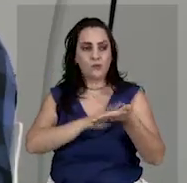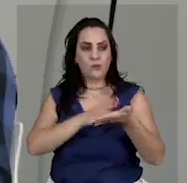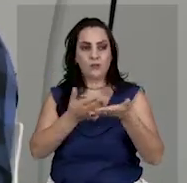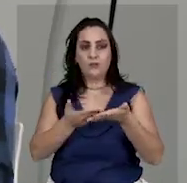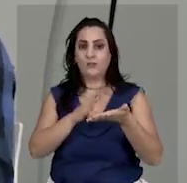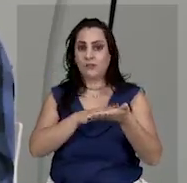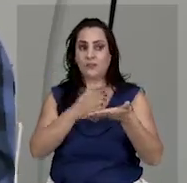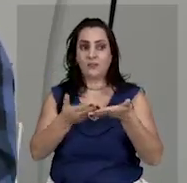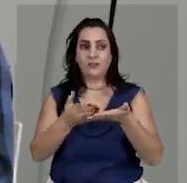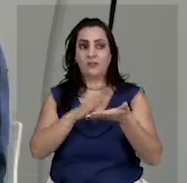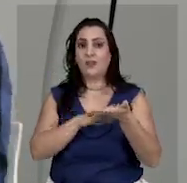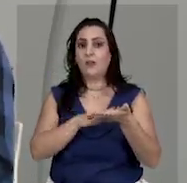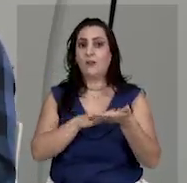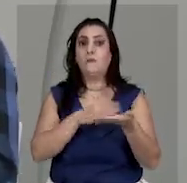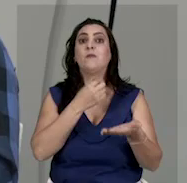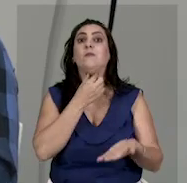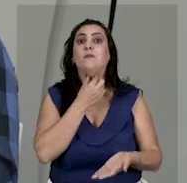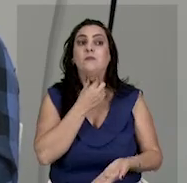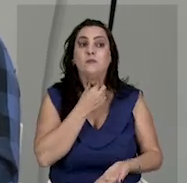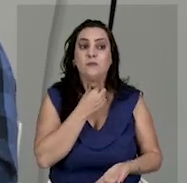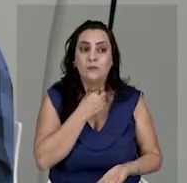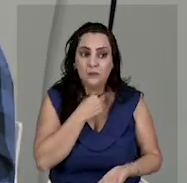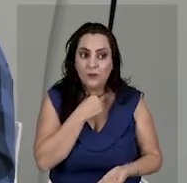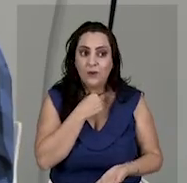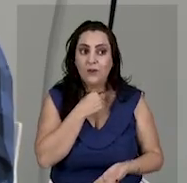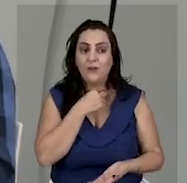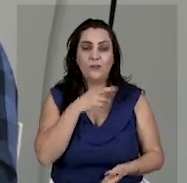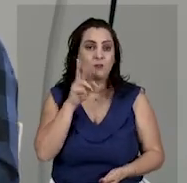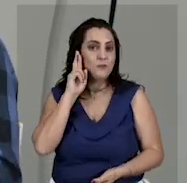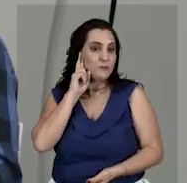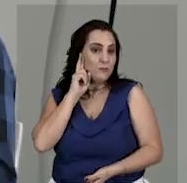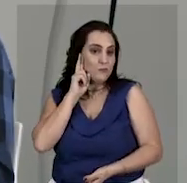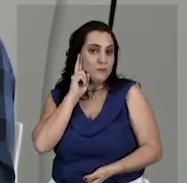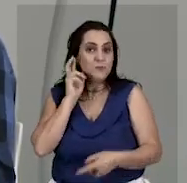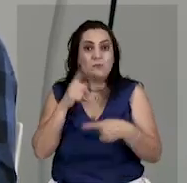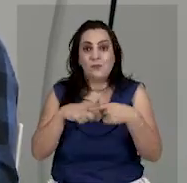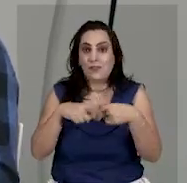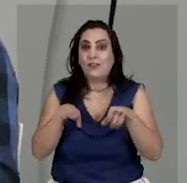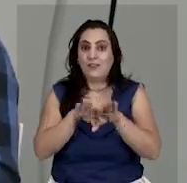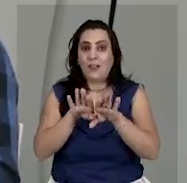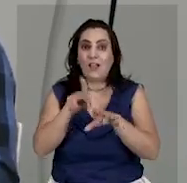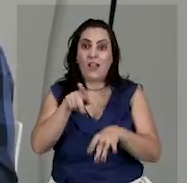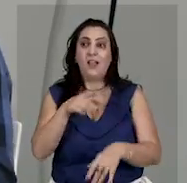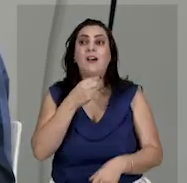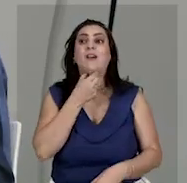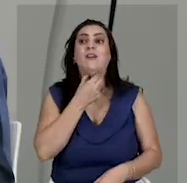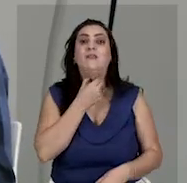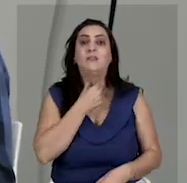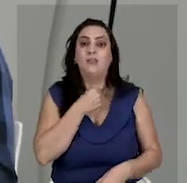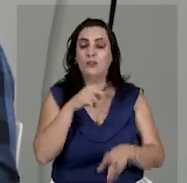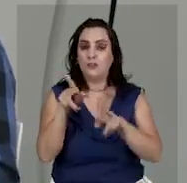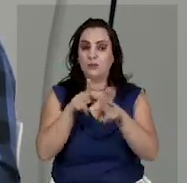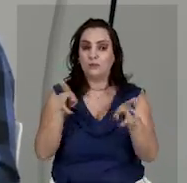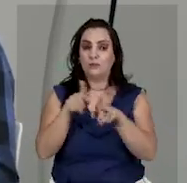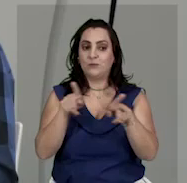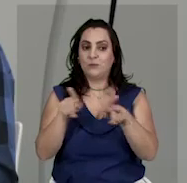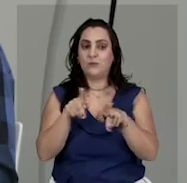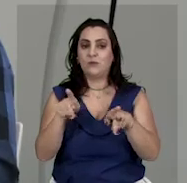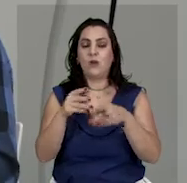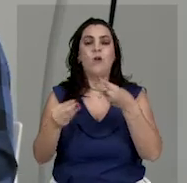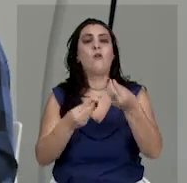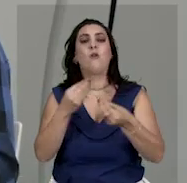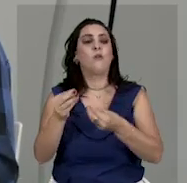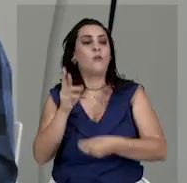do surdo, inclusive o intérprete é a voz do professor, porque o surdo ele precisa ouvir o professor, ele vai ouvir o professor